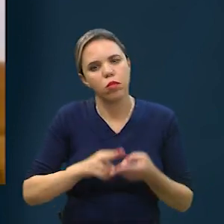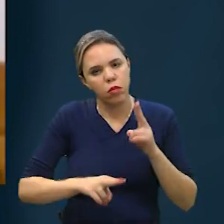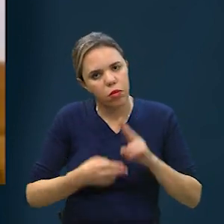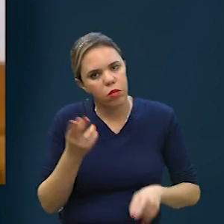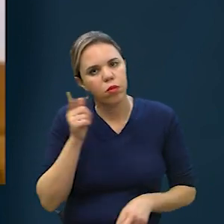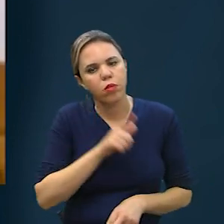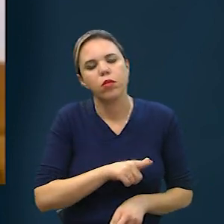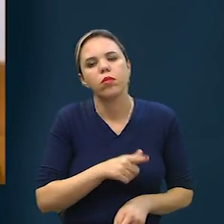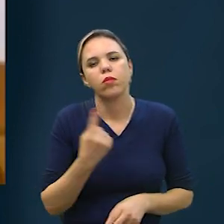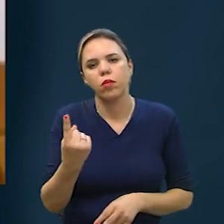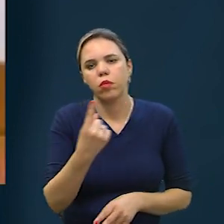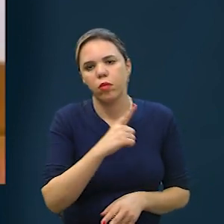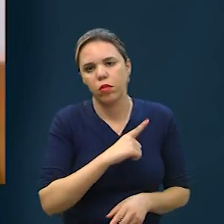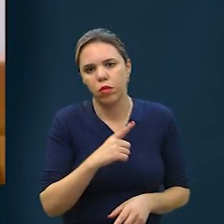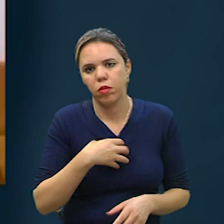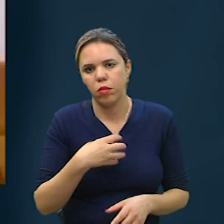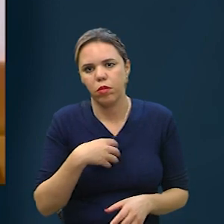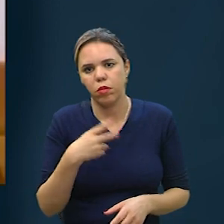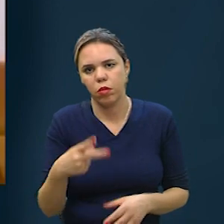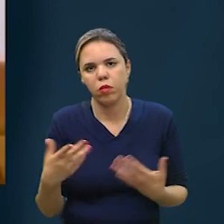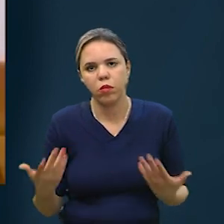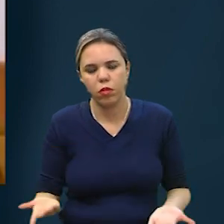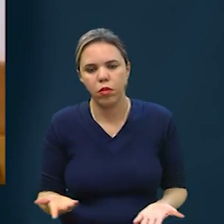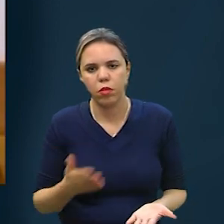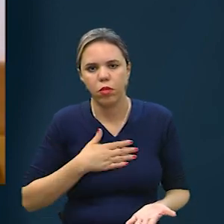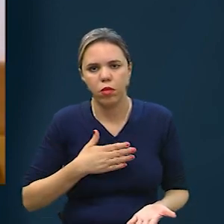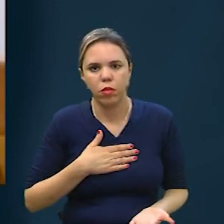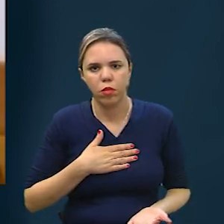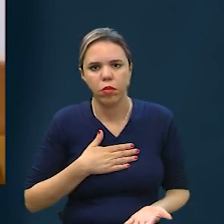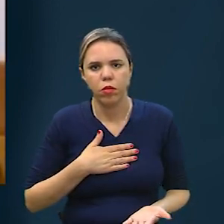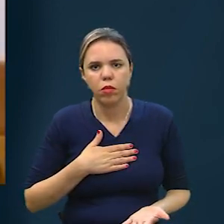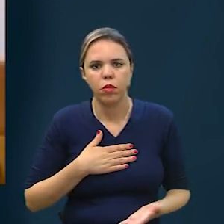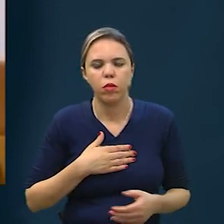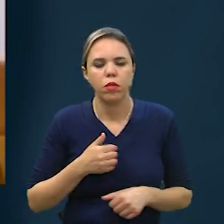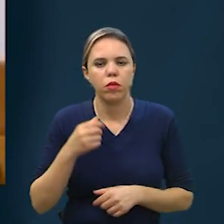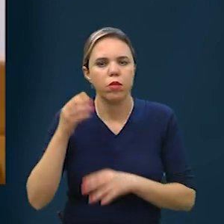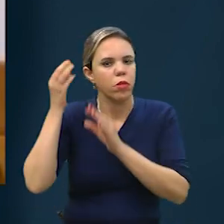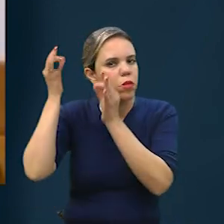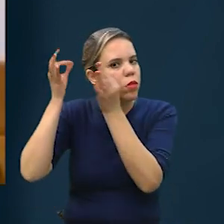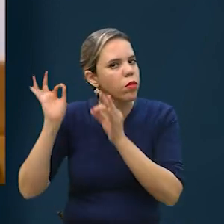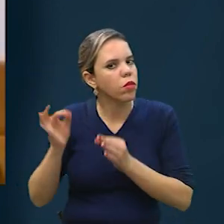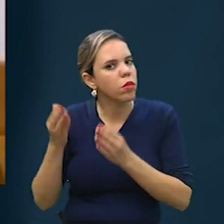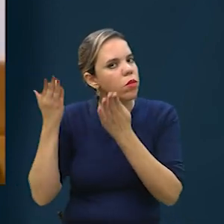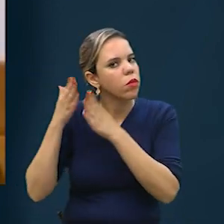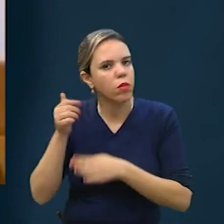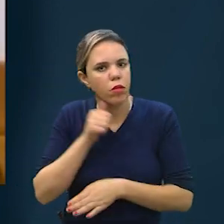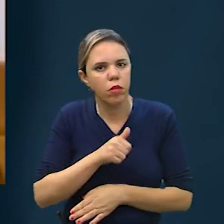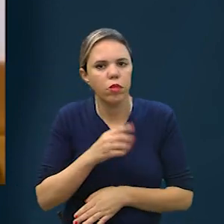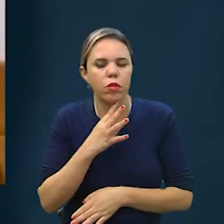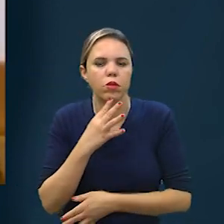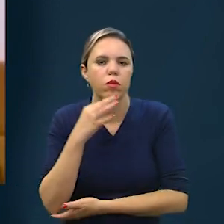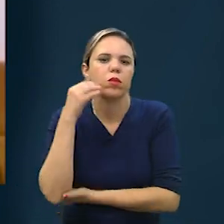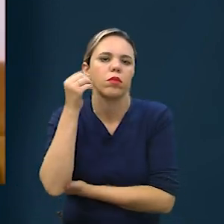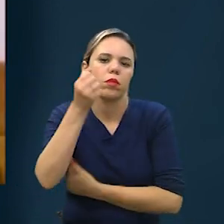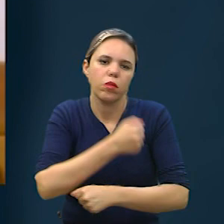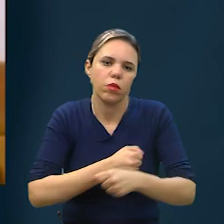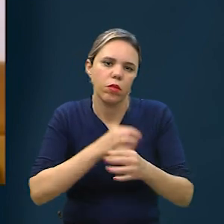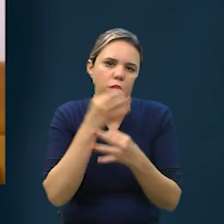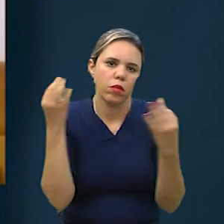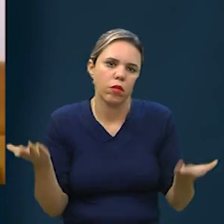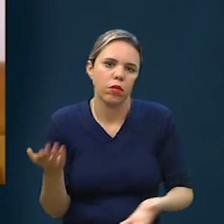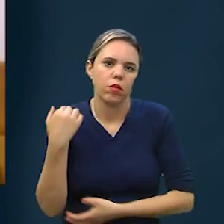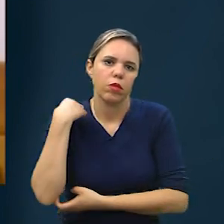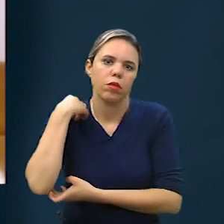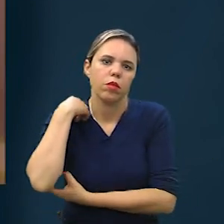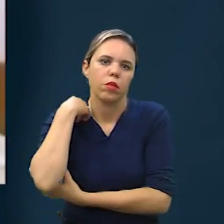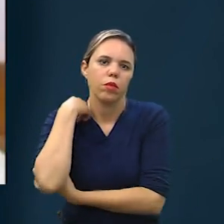nossas habilidades, porque cada uma tem um dom, uma habilidade. No meu caso, foi a área da beleza, mas eu conheço mulheres que cozinham muito